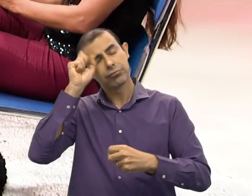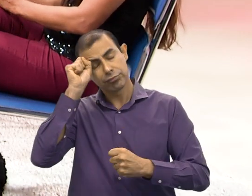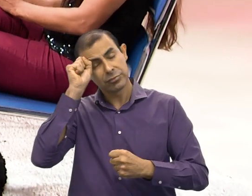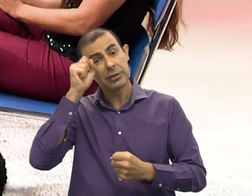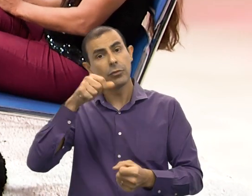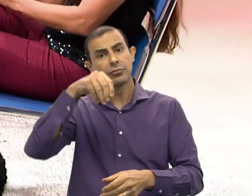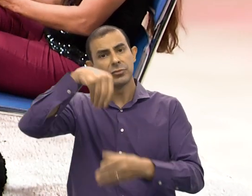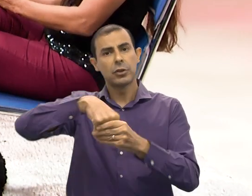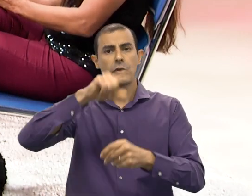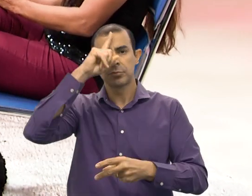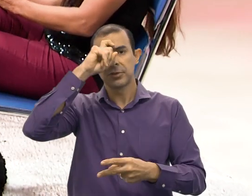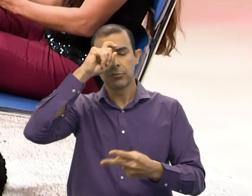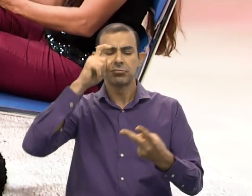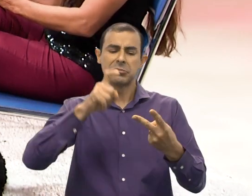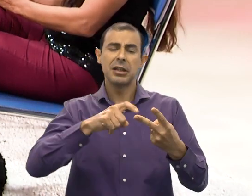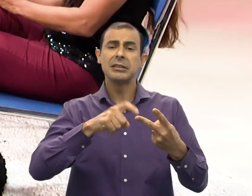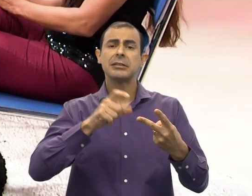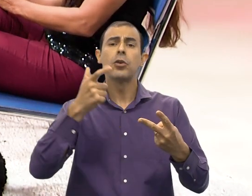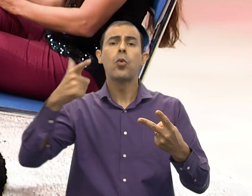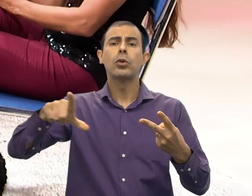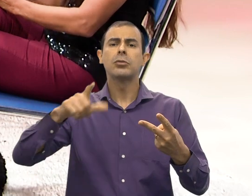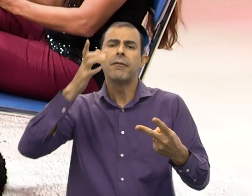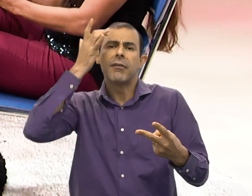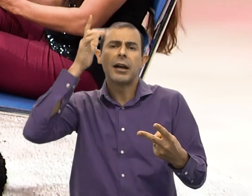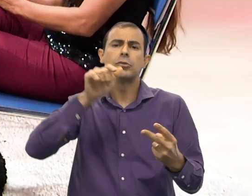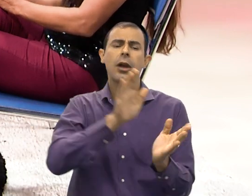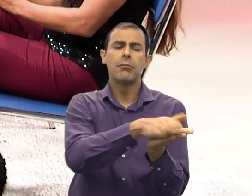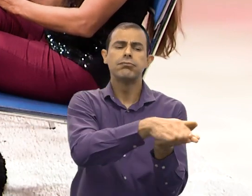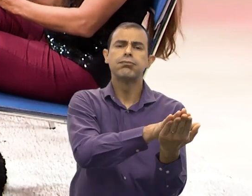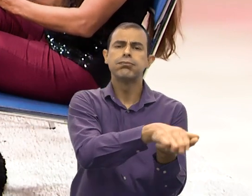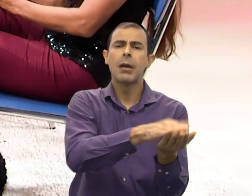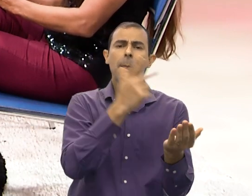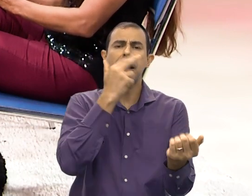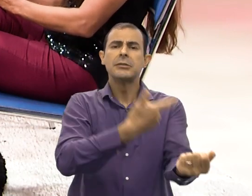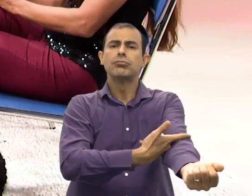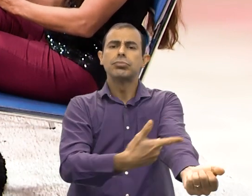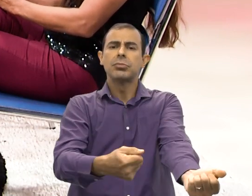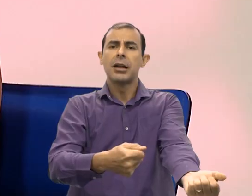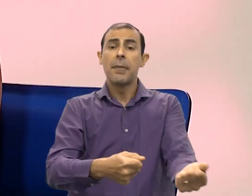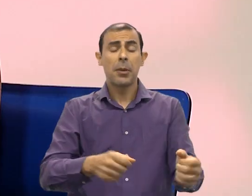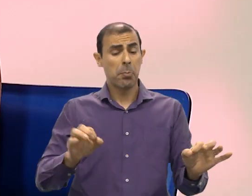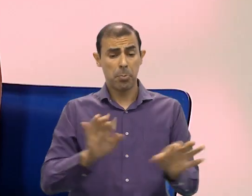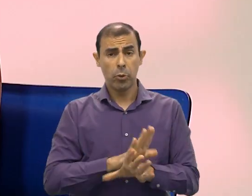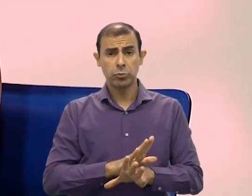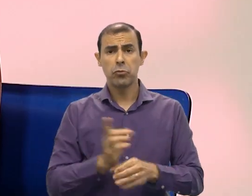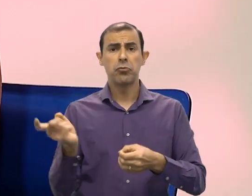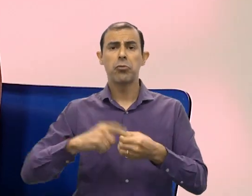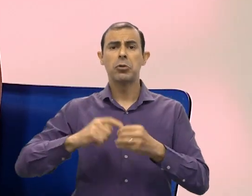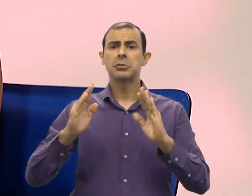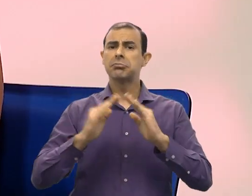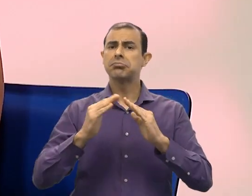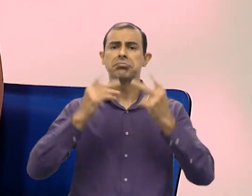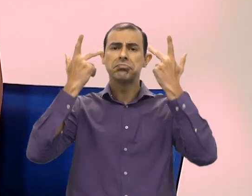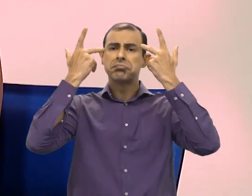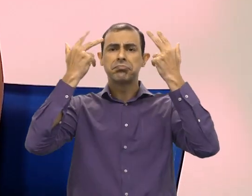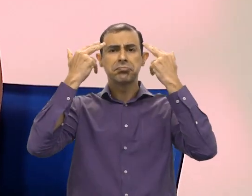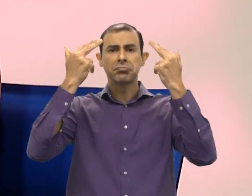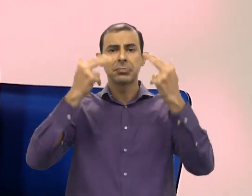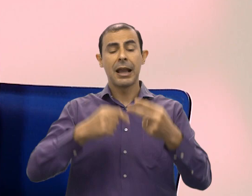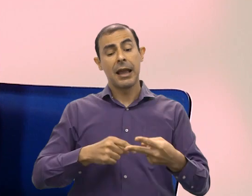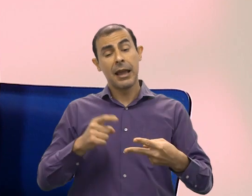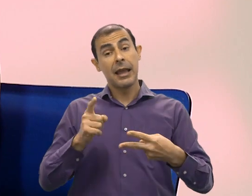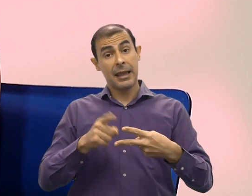outro você faz como se estivesse doando sangue. Terminou o procedimento, você está liberado para voltar para casa por aférese, e o outro você